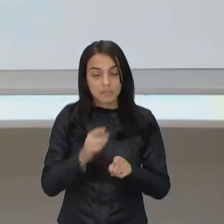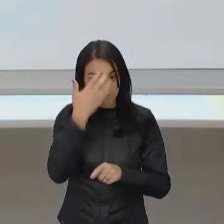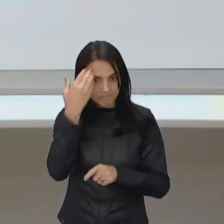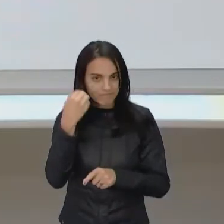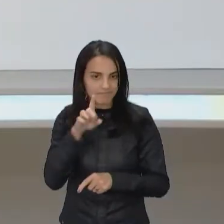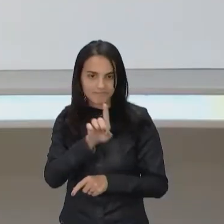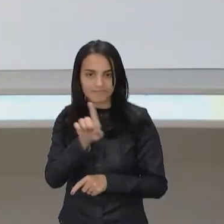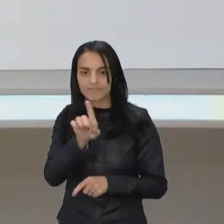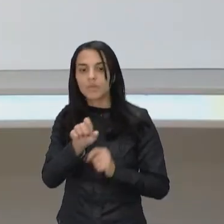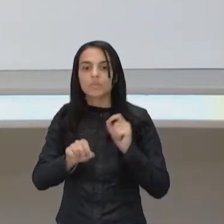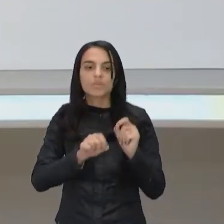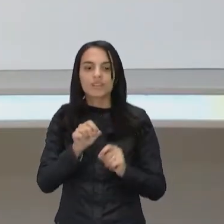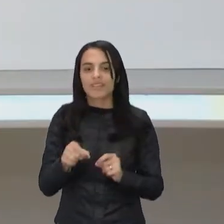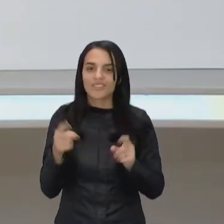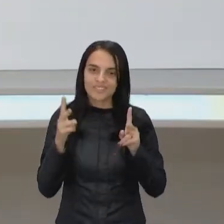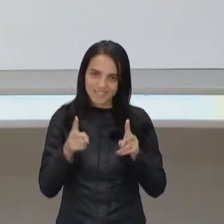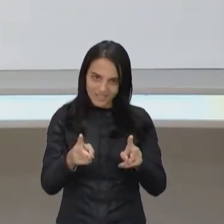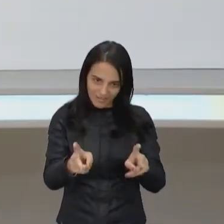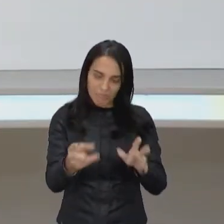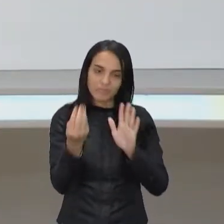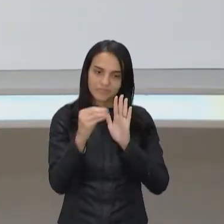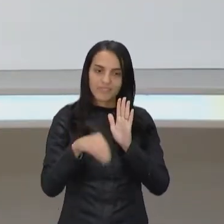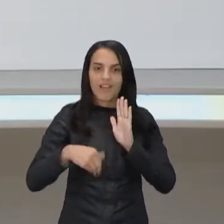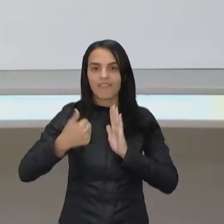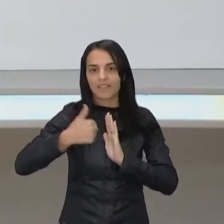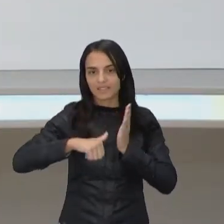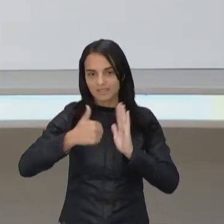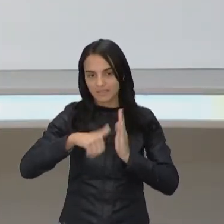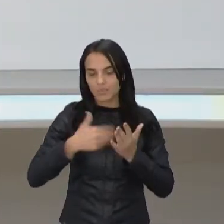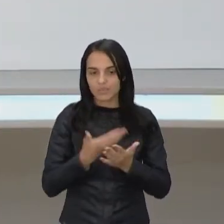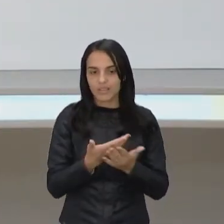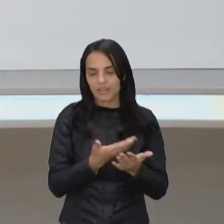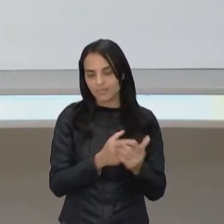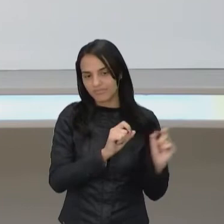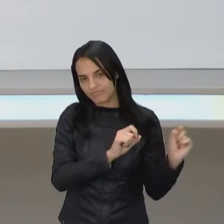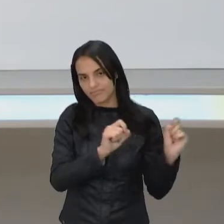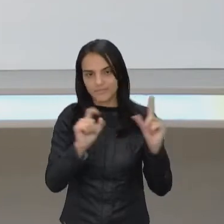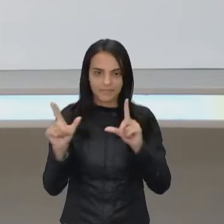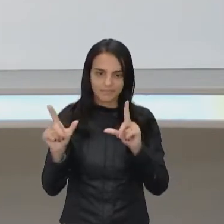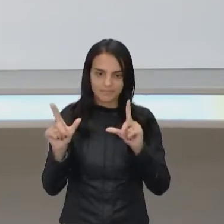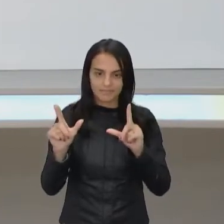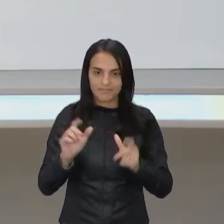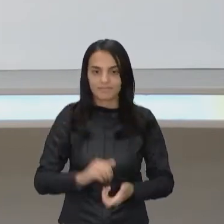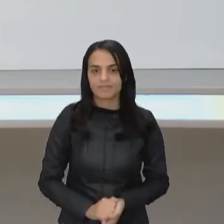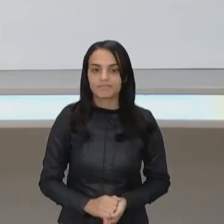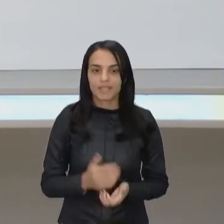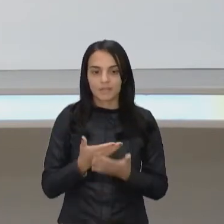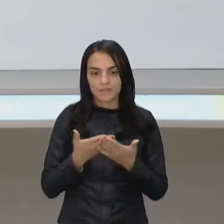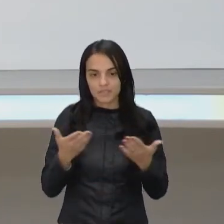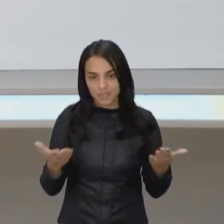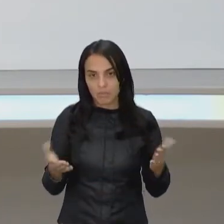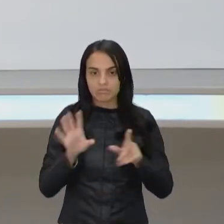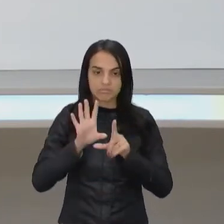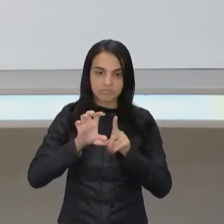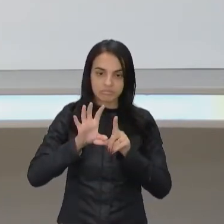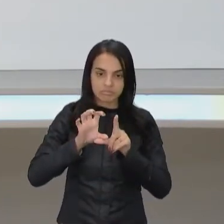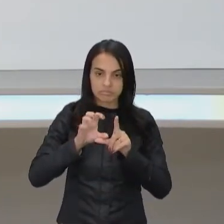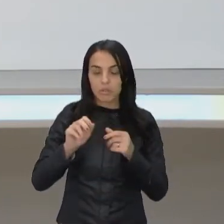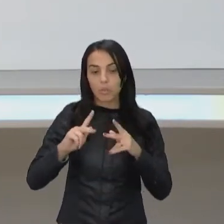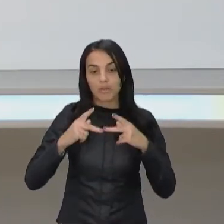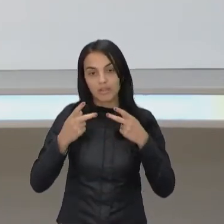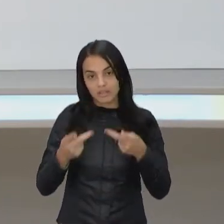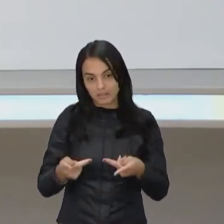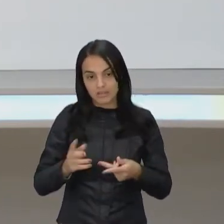comigo, a gente sempre coloca isso, faz a avaliação da aula que vai aparecer para você aqui, ó, com o QR Code, com o